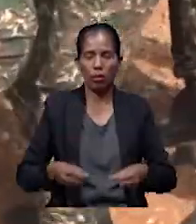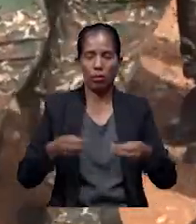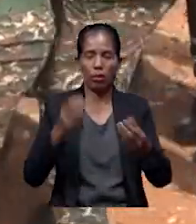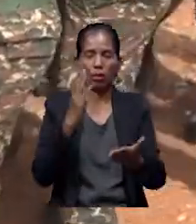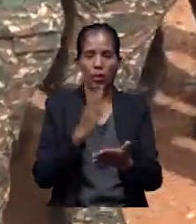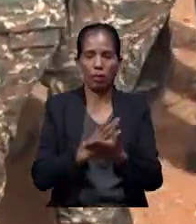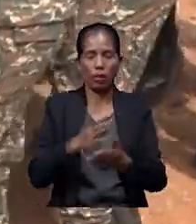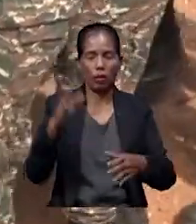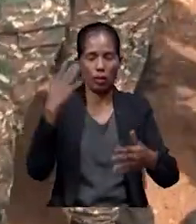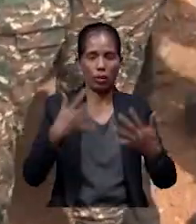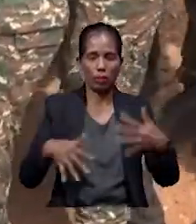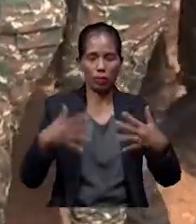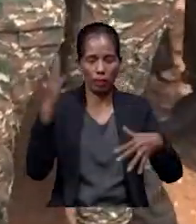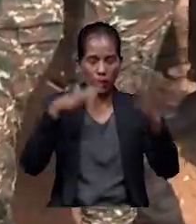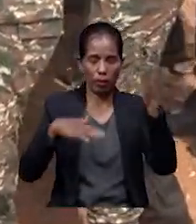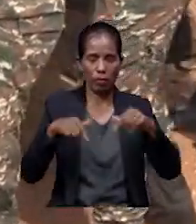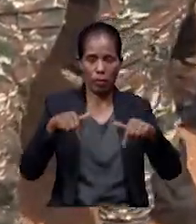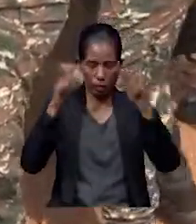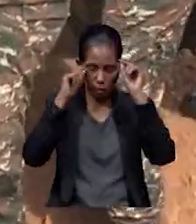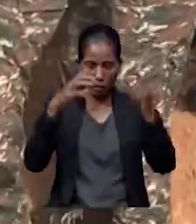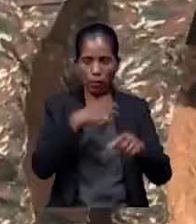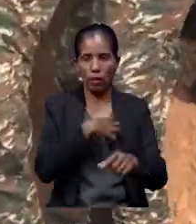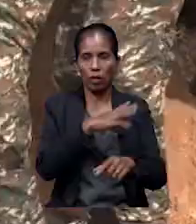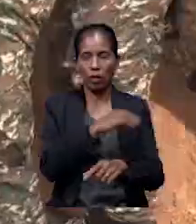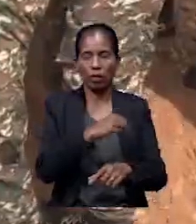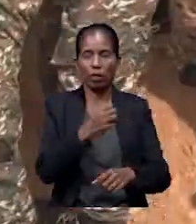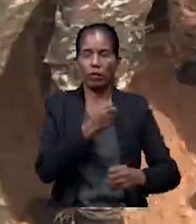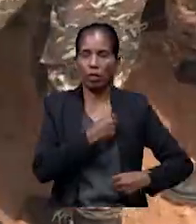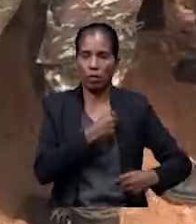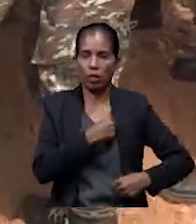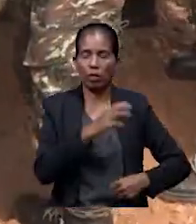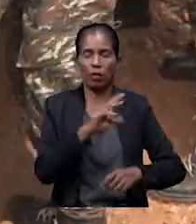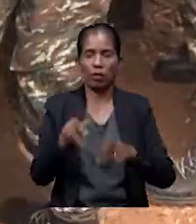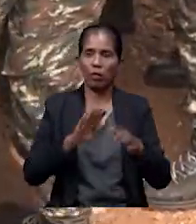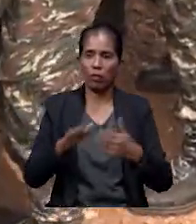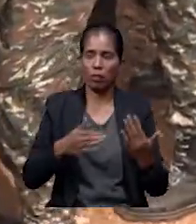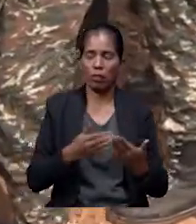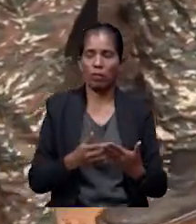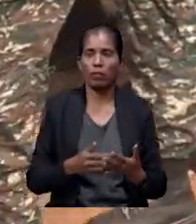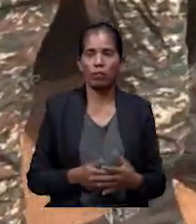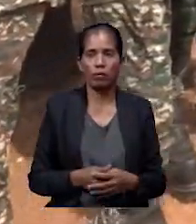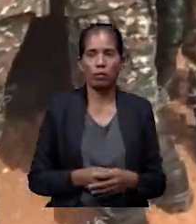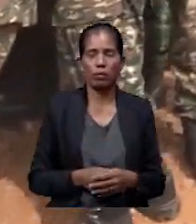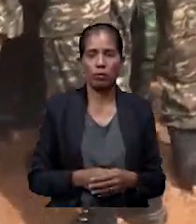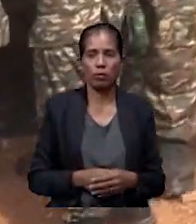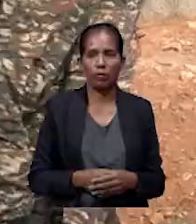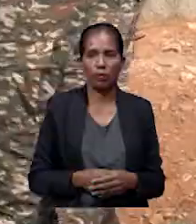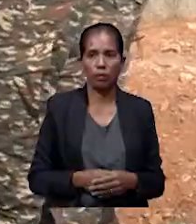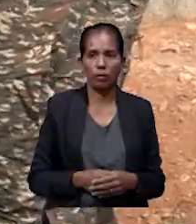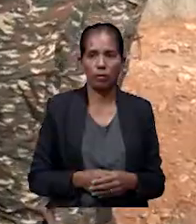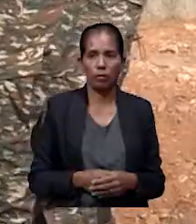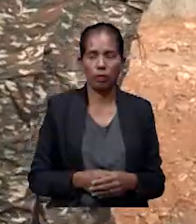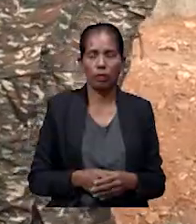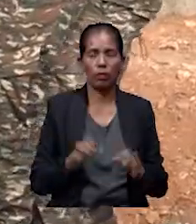prevenção conflito e a Timor-Leste, ba PNTL, no FFDTL, no entidade Siraceluk. Família saudoso